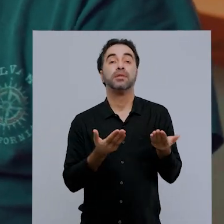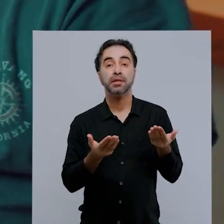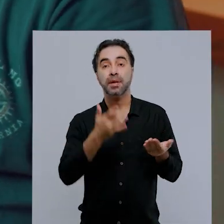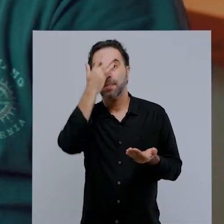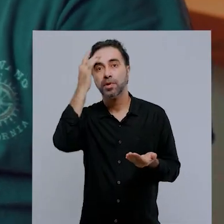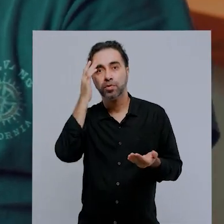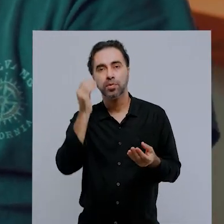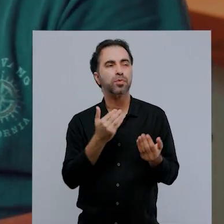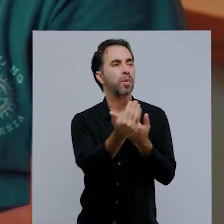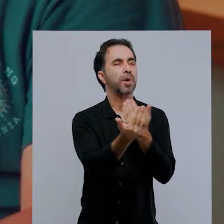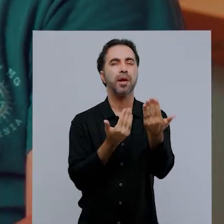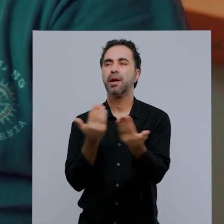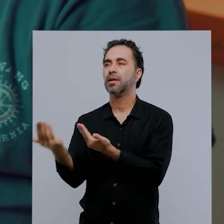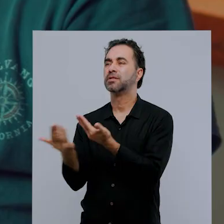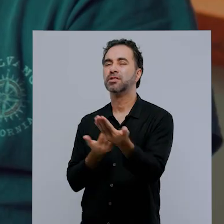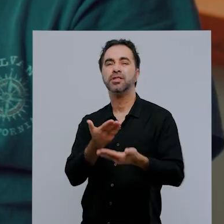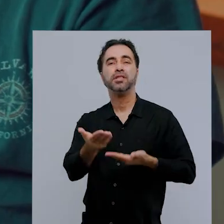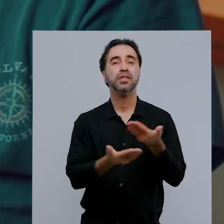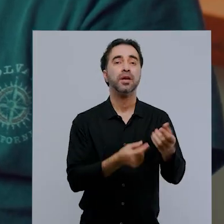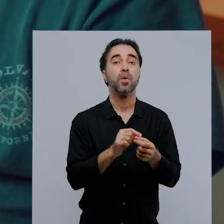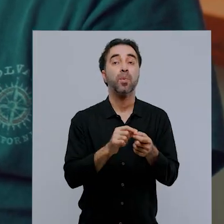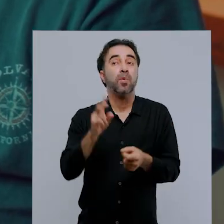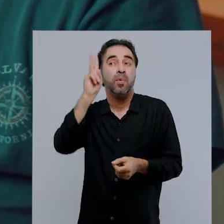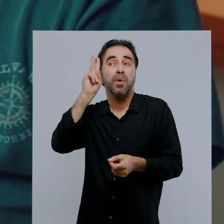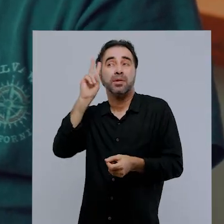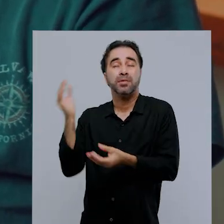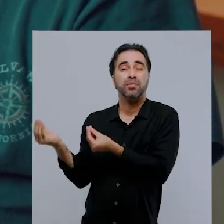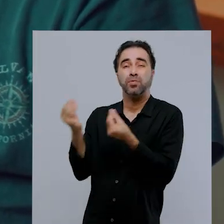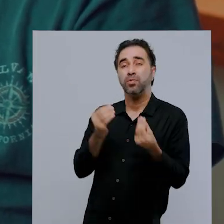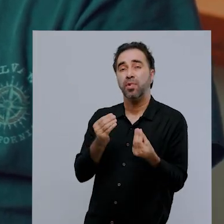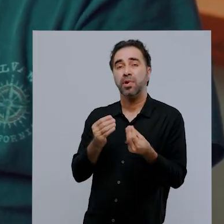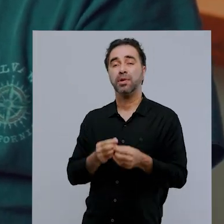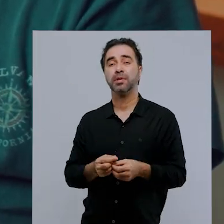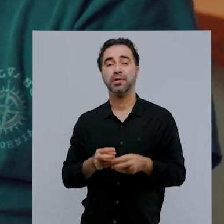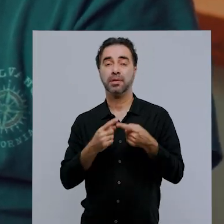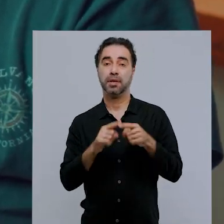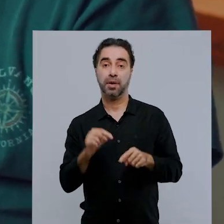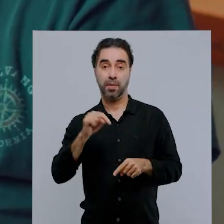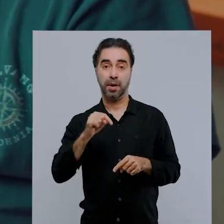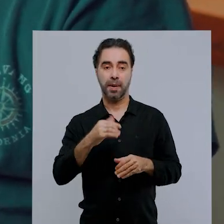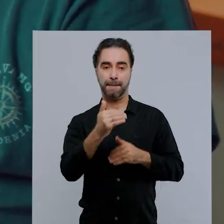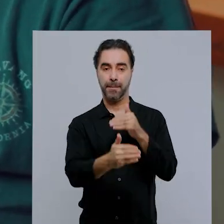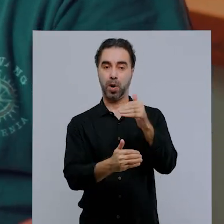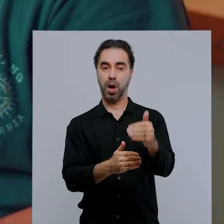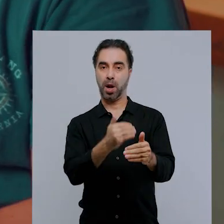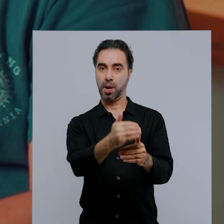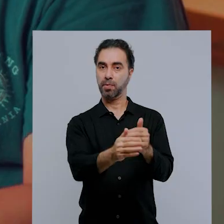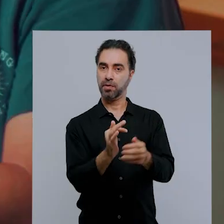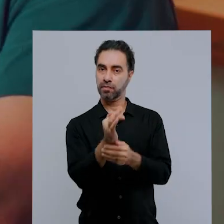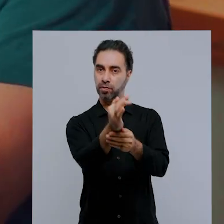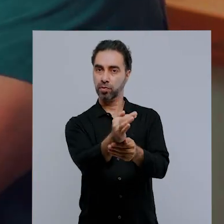como interagir, como trazer a história. Então, aqui, nos próximos passos,